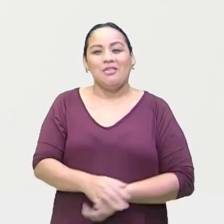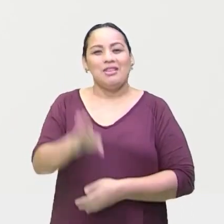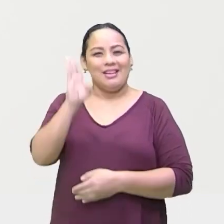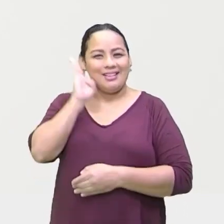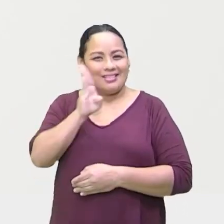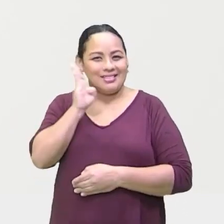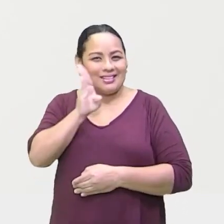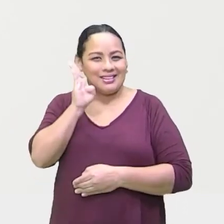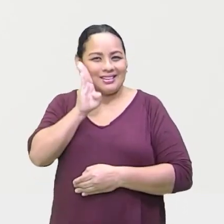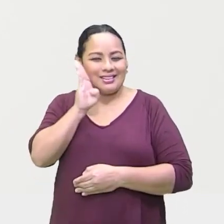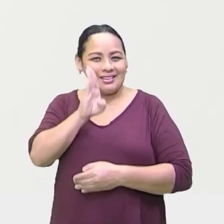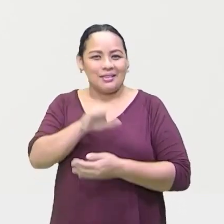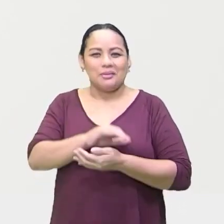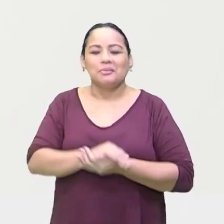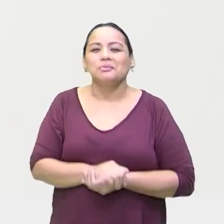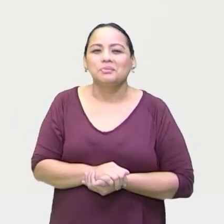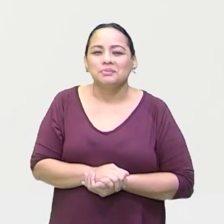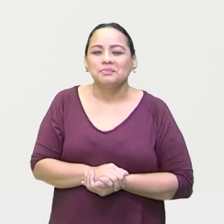Bacana, Marcão.